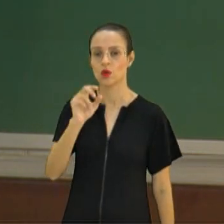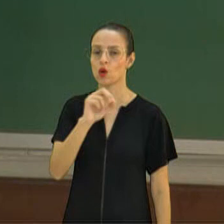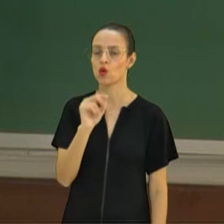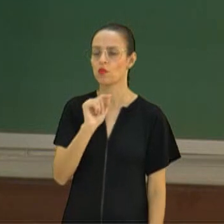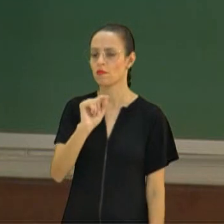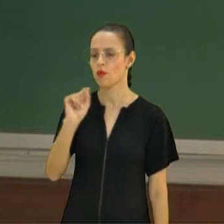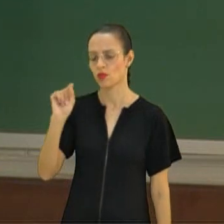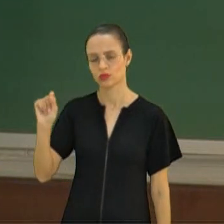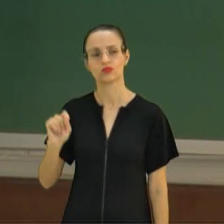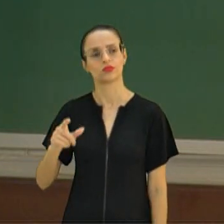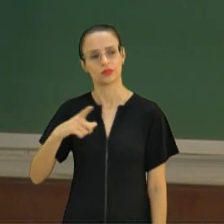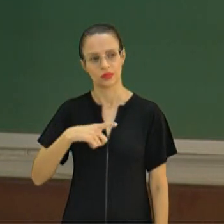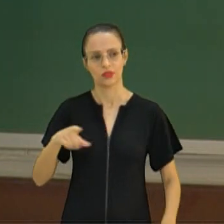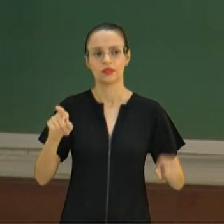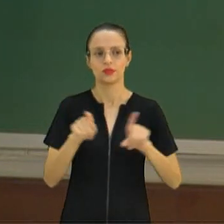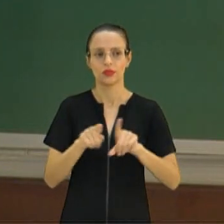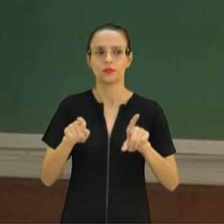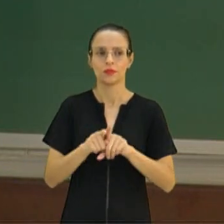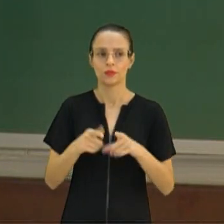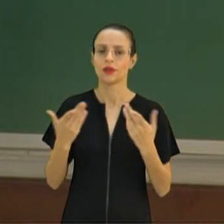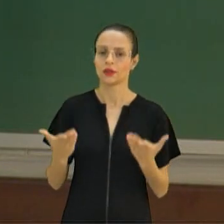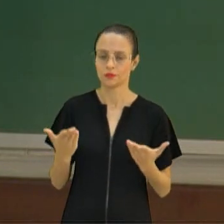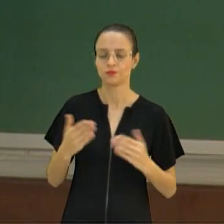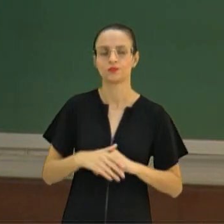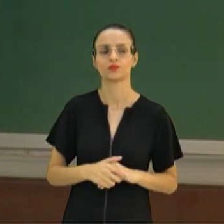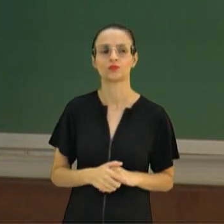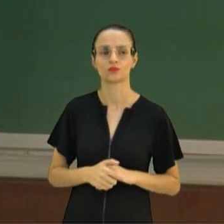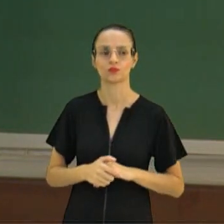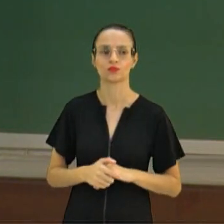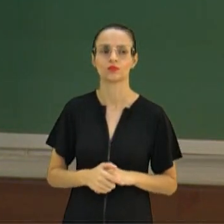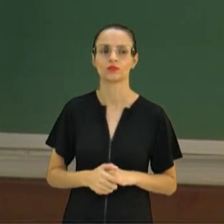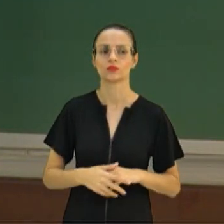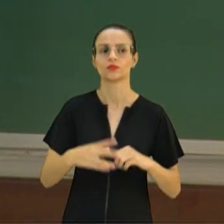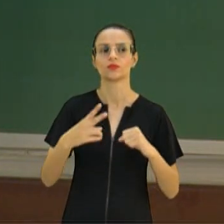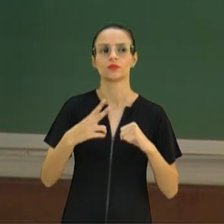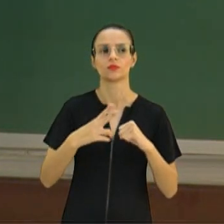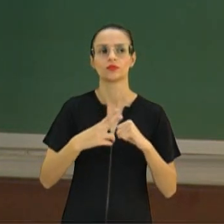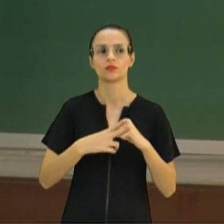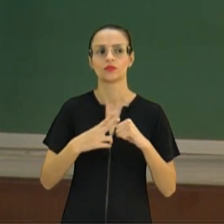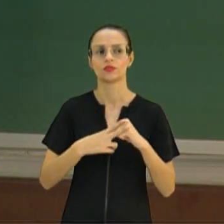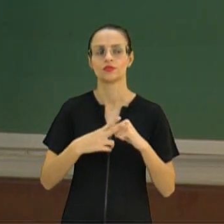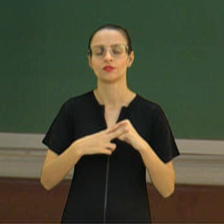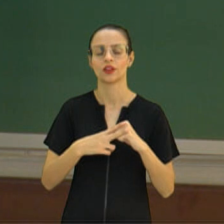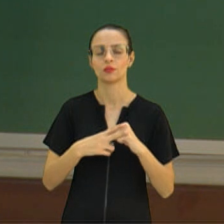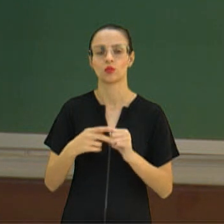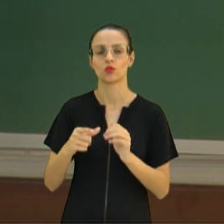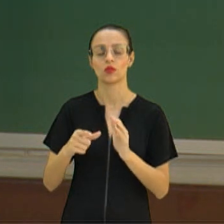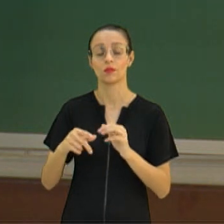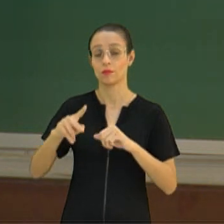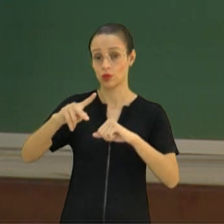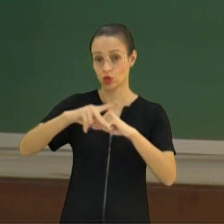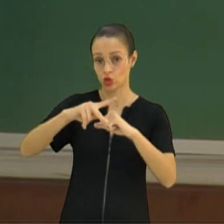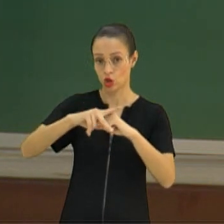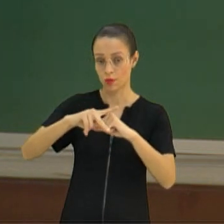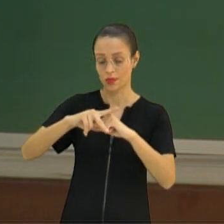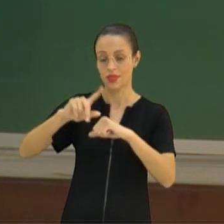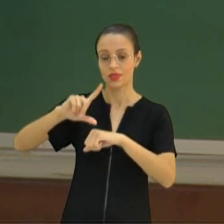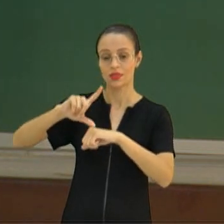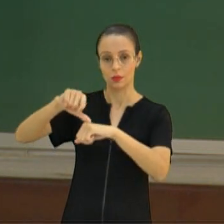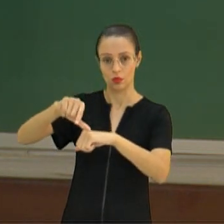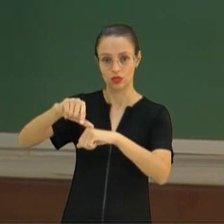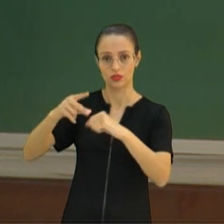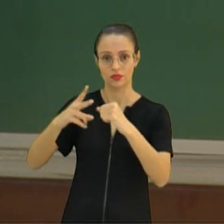pontuação, nós teremos também a ocorrência da ênclise, do verbo sendo antes, o pronome estando depois do